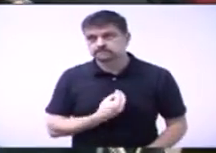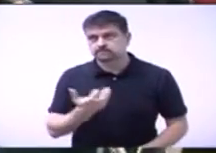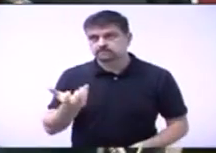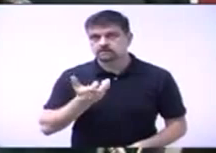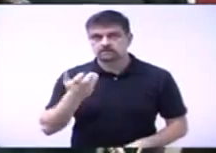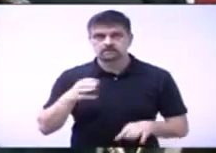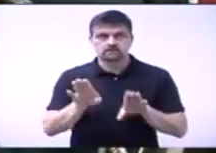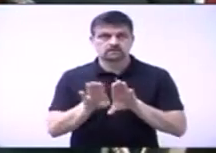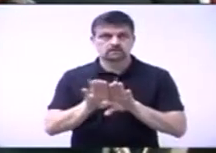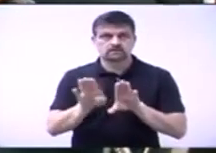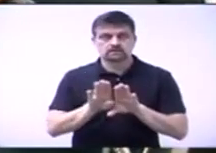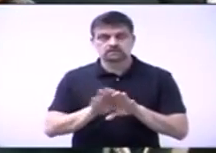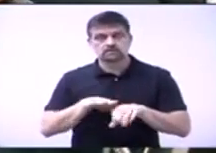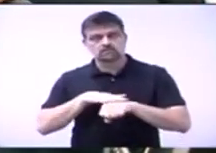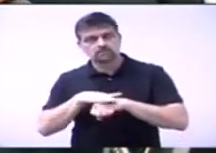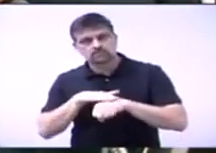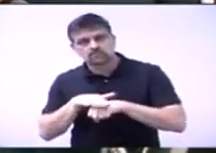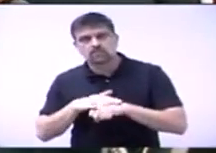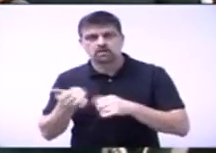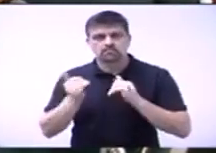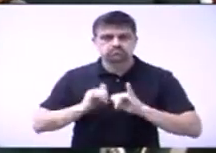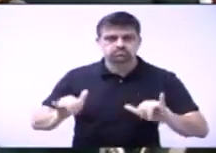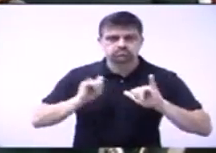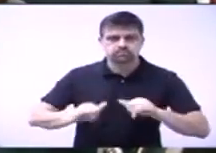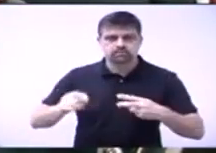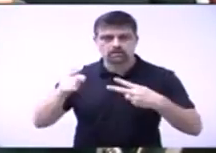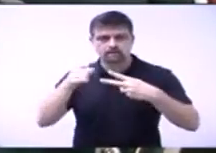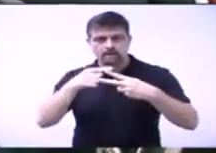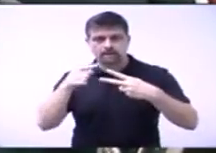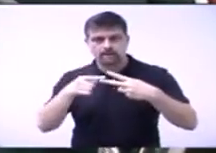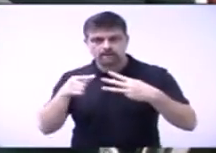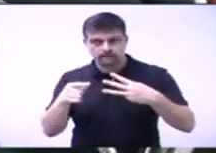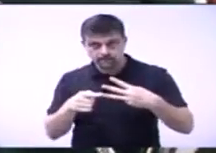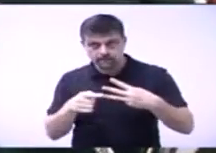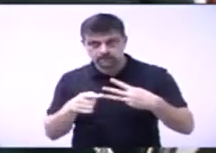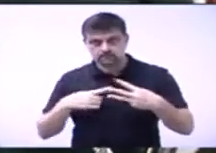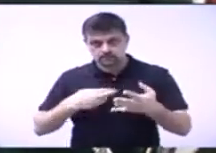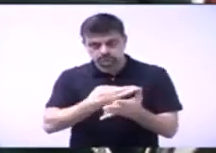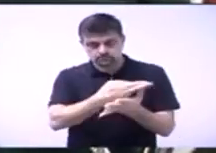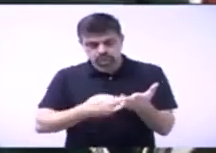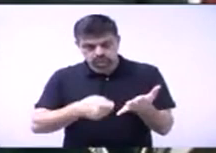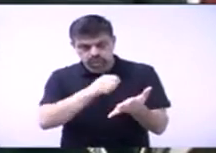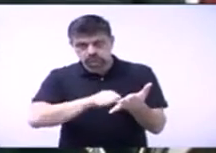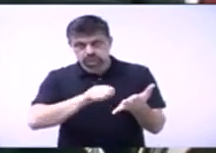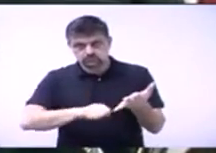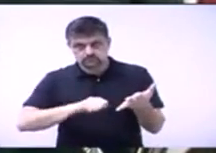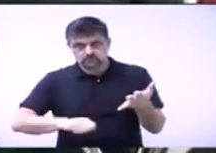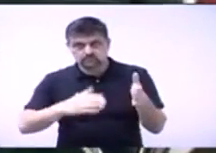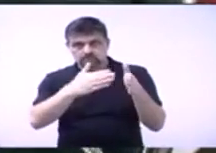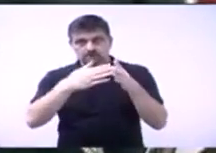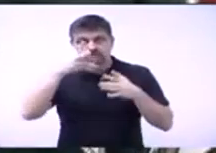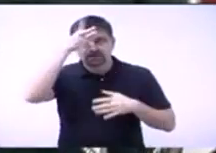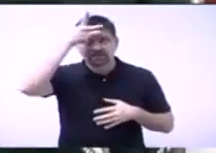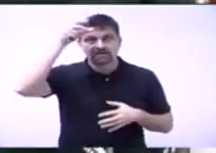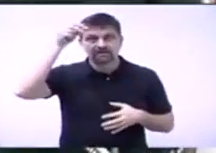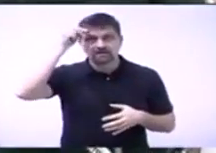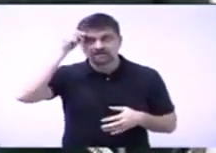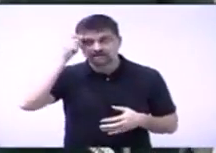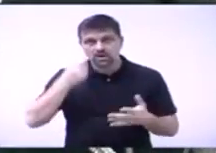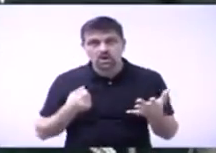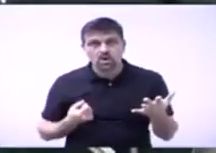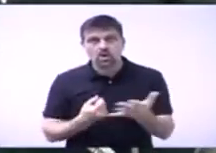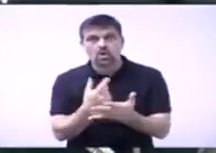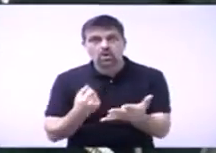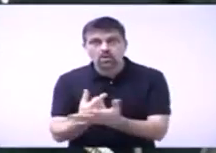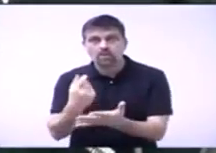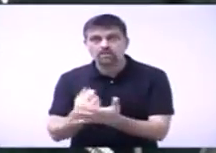de comentar a respeito de três indicações. Solicito ao Executivo a aquisição de mais aparelhos